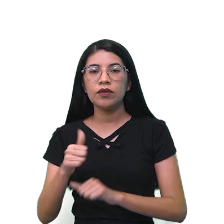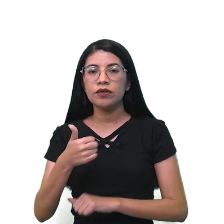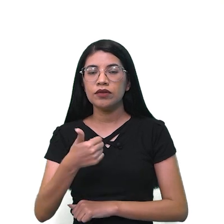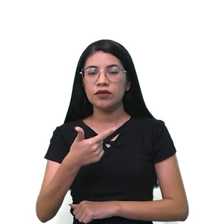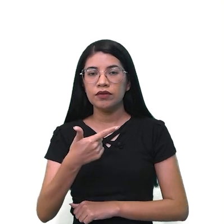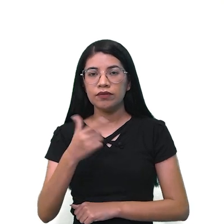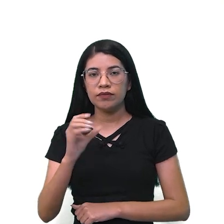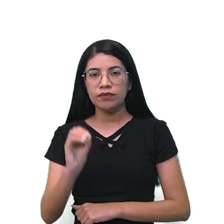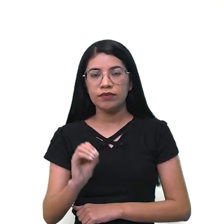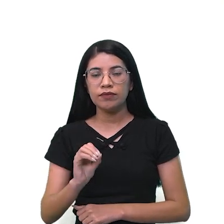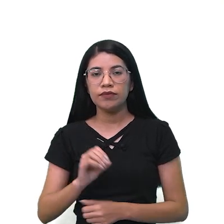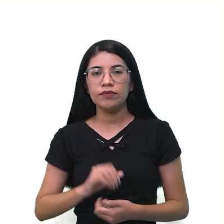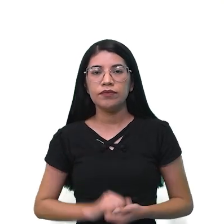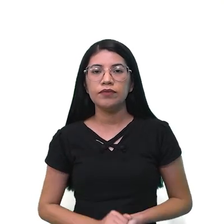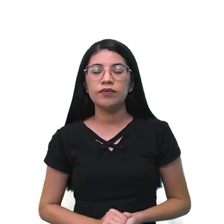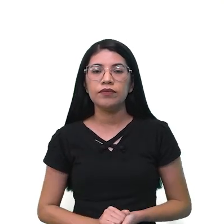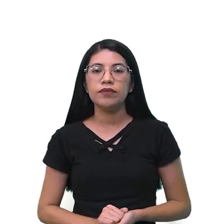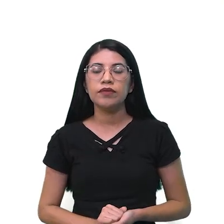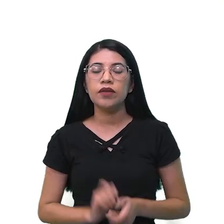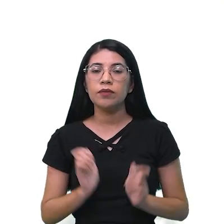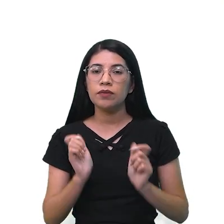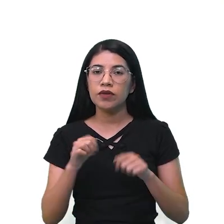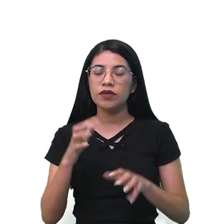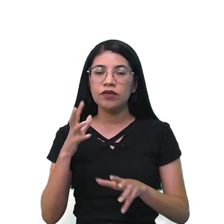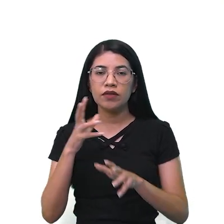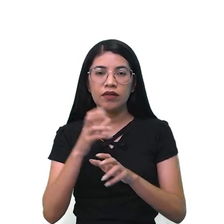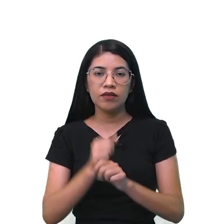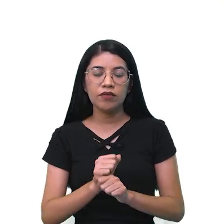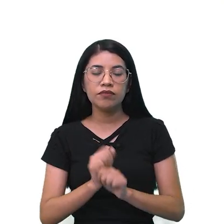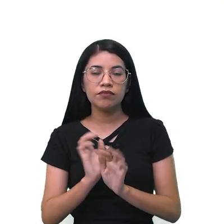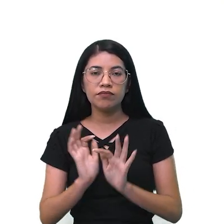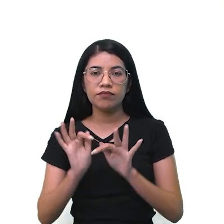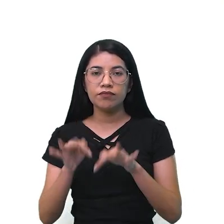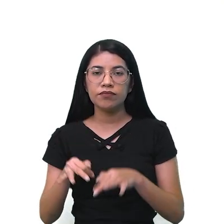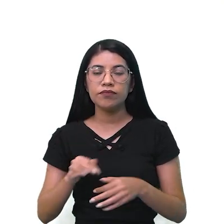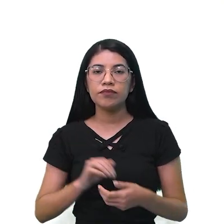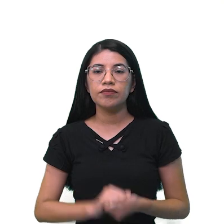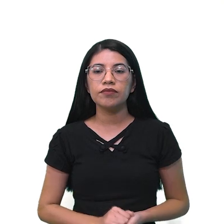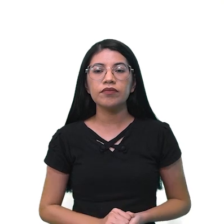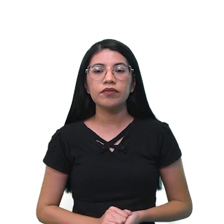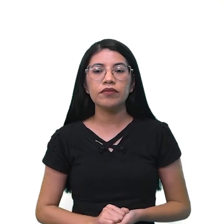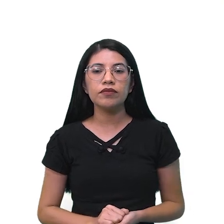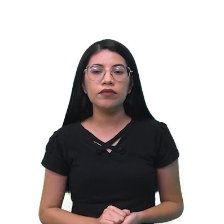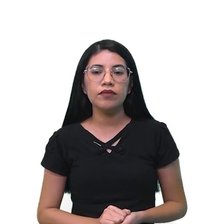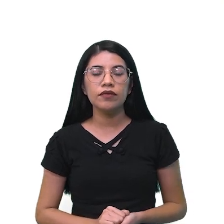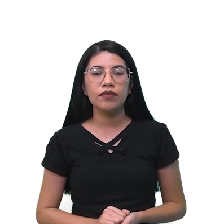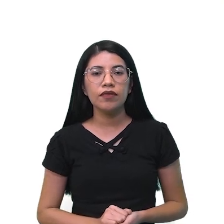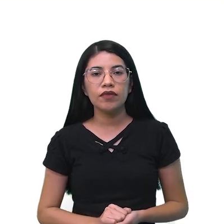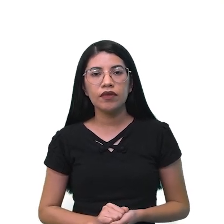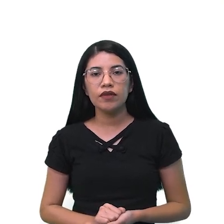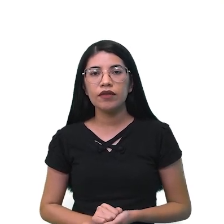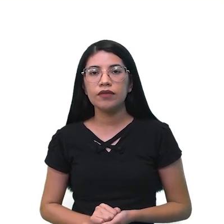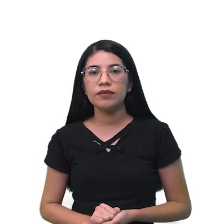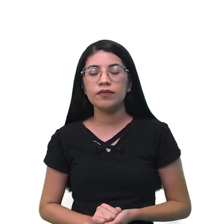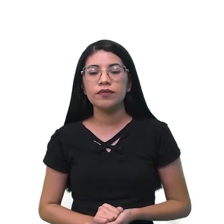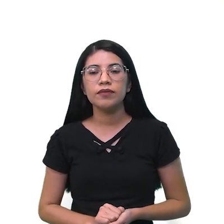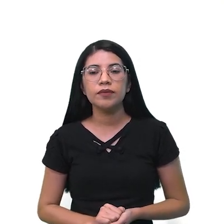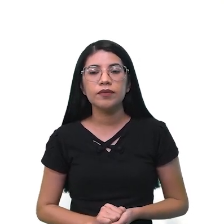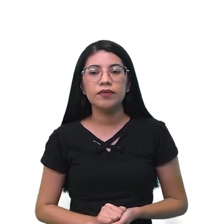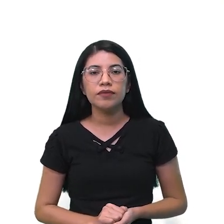120. Agora sim a gente consegue finalizar o cálculo da nossa expressão. Então vamos lá,